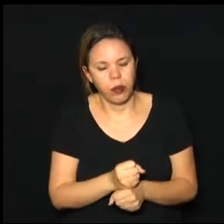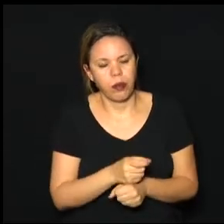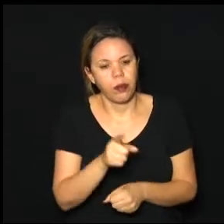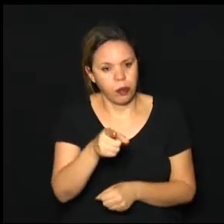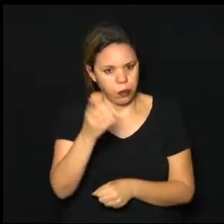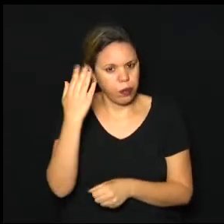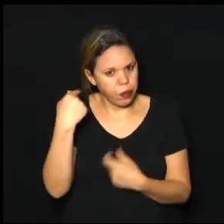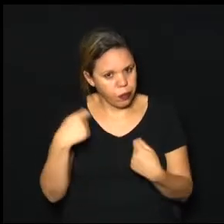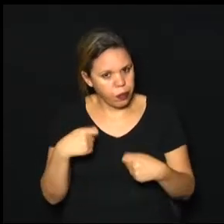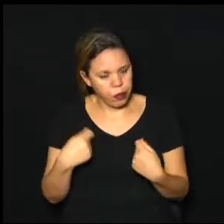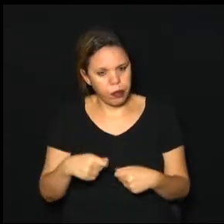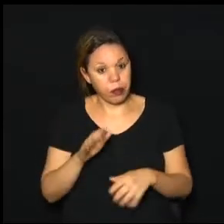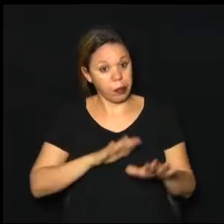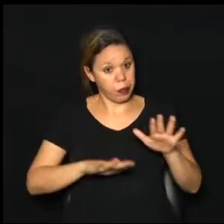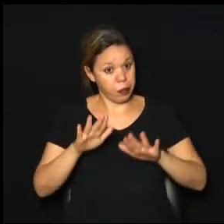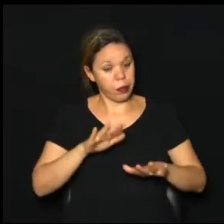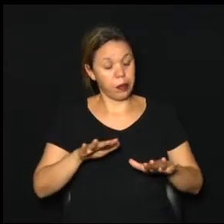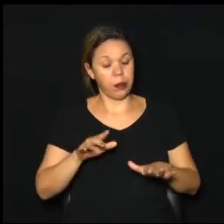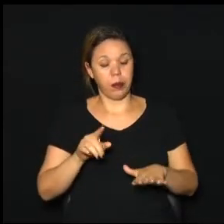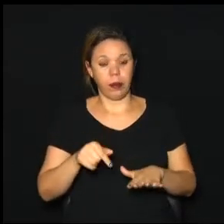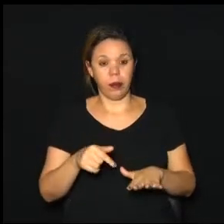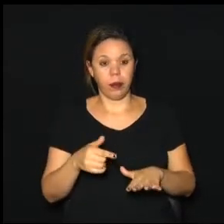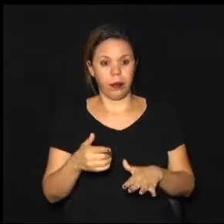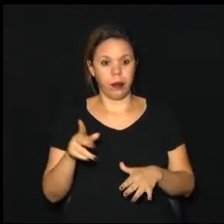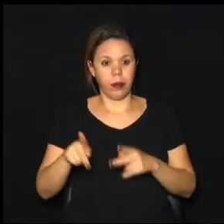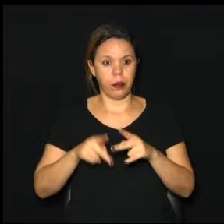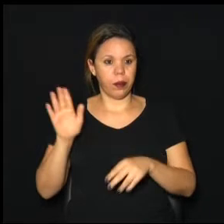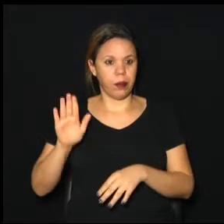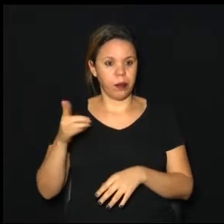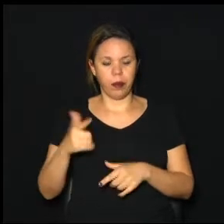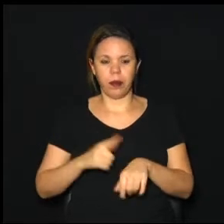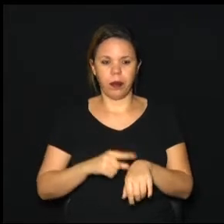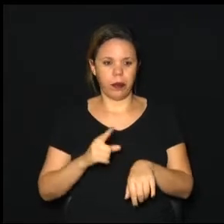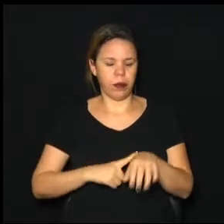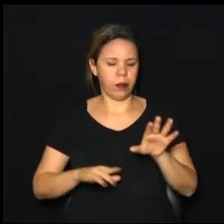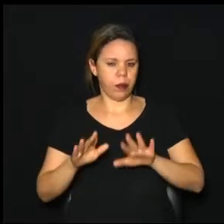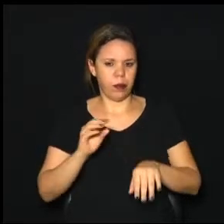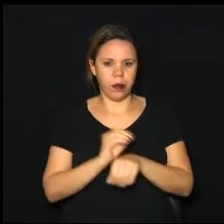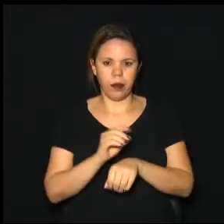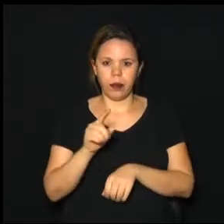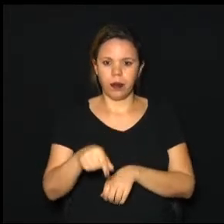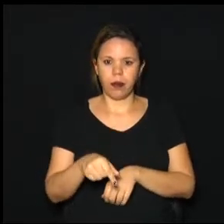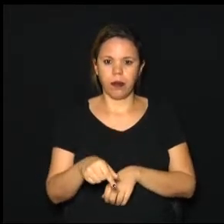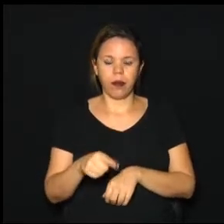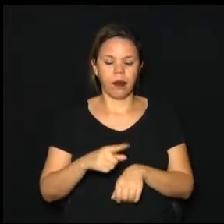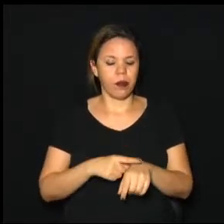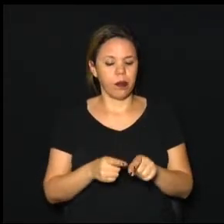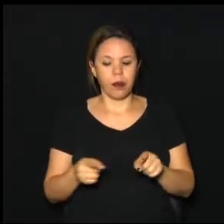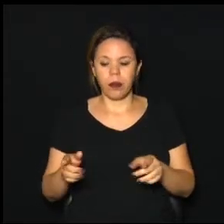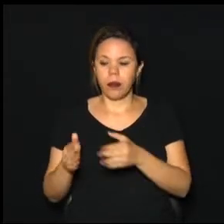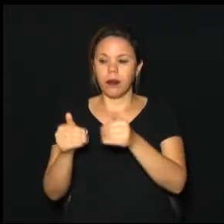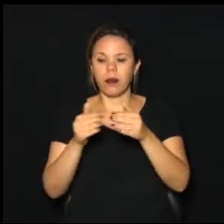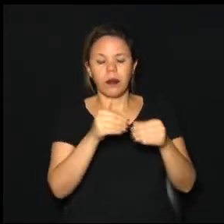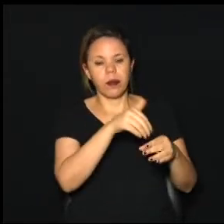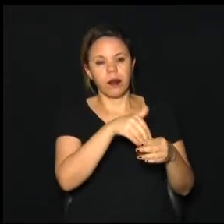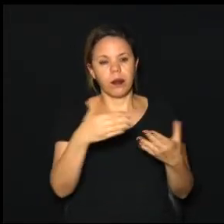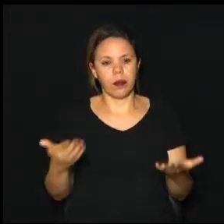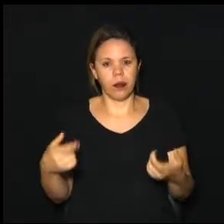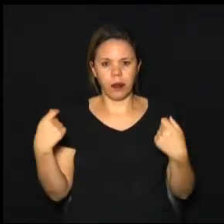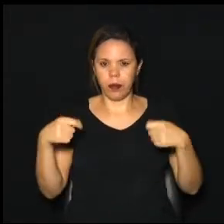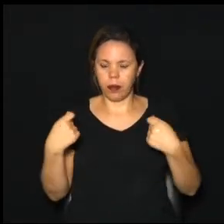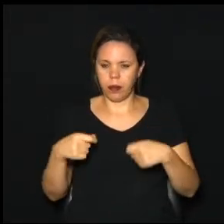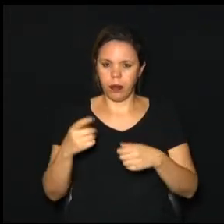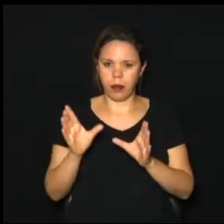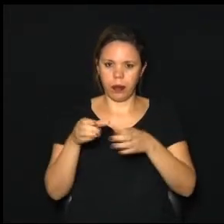você vai precisar tomar muito cuidado com isso. Candidato não tem tempo de cuidar disso, candidato tem que usar o tempo para pedir voto. Então ele precisa ter